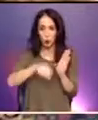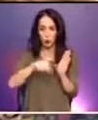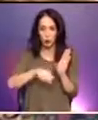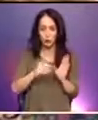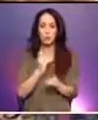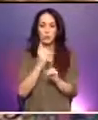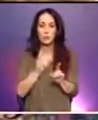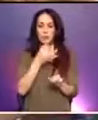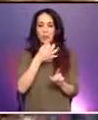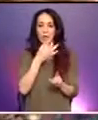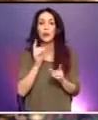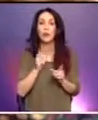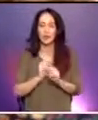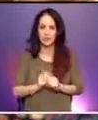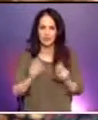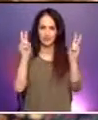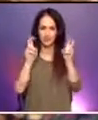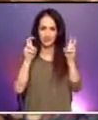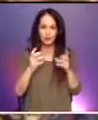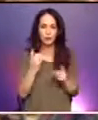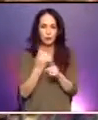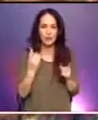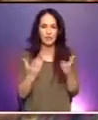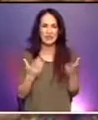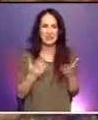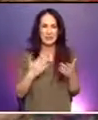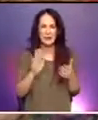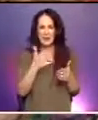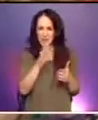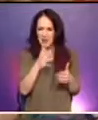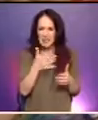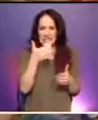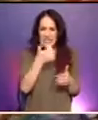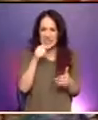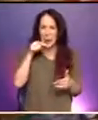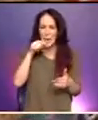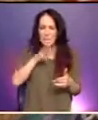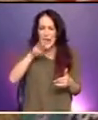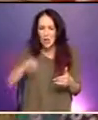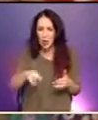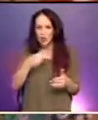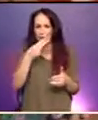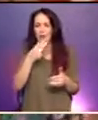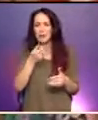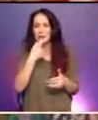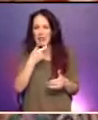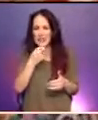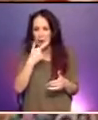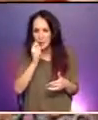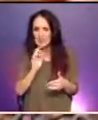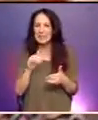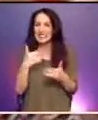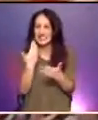lógico para falar de um se a multi medicamentos são cerca de 5 milhões e 5 milhões